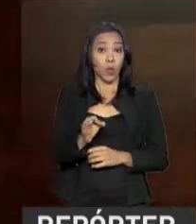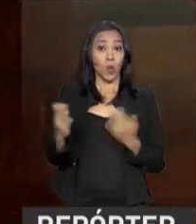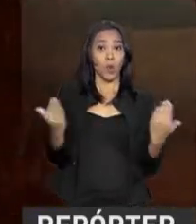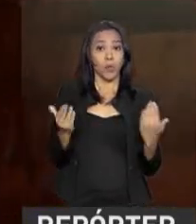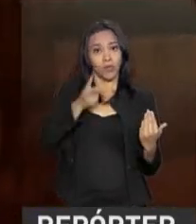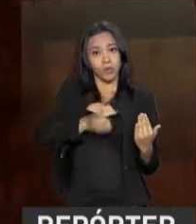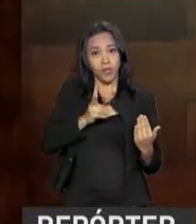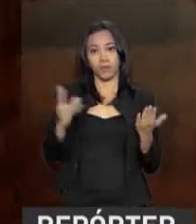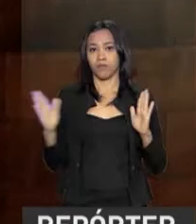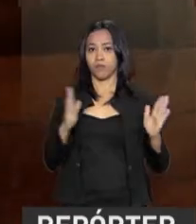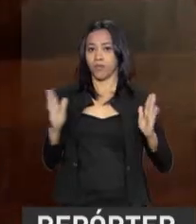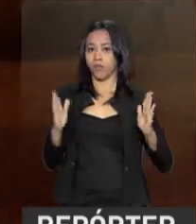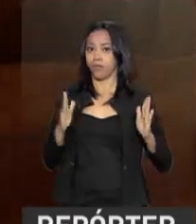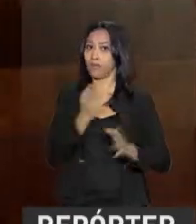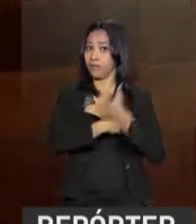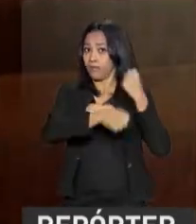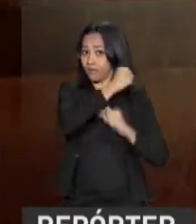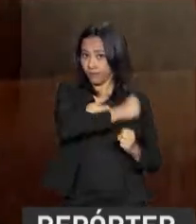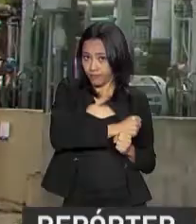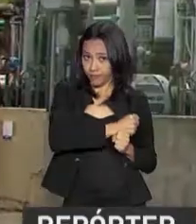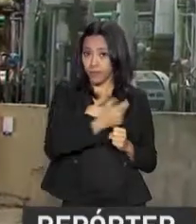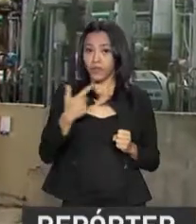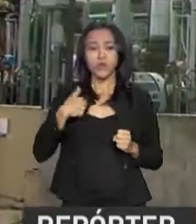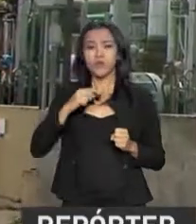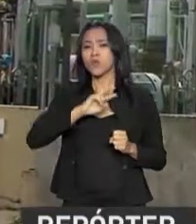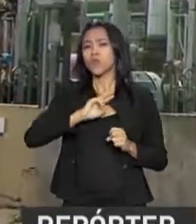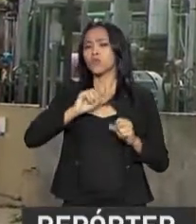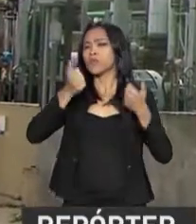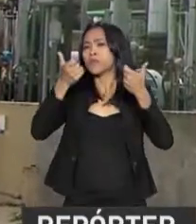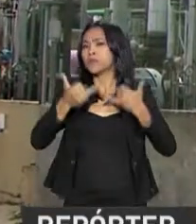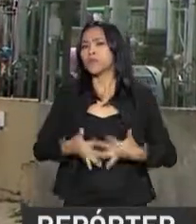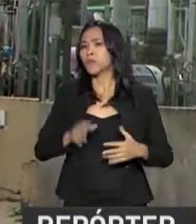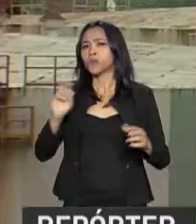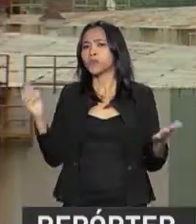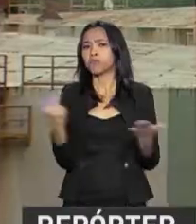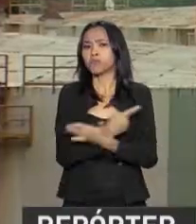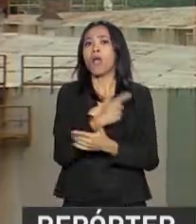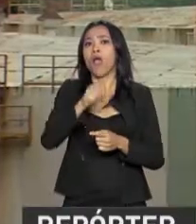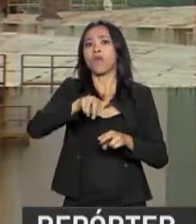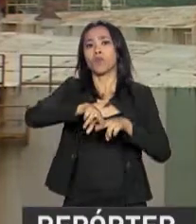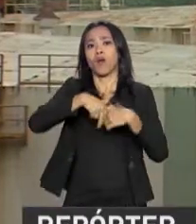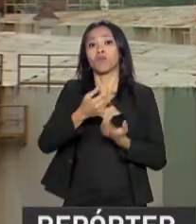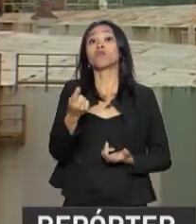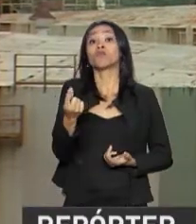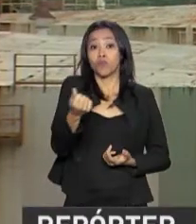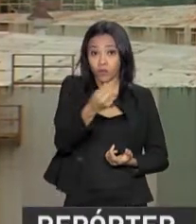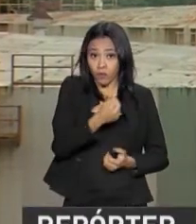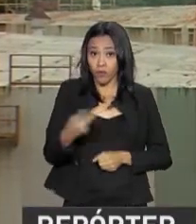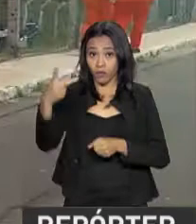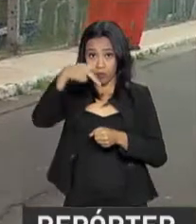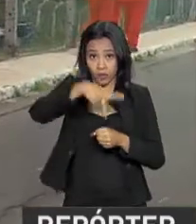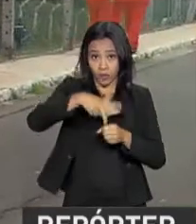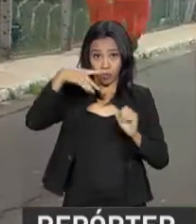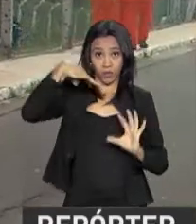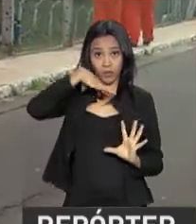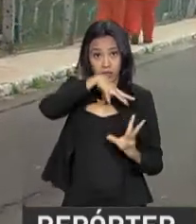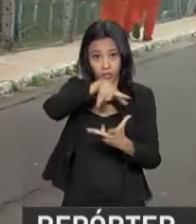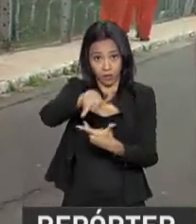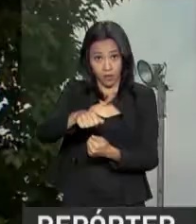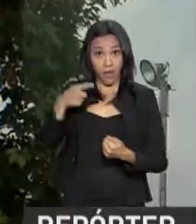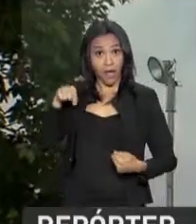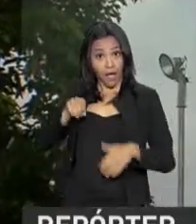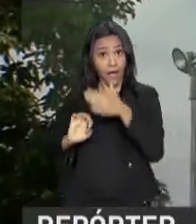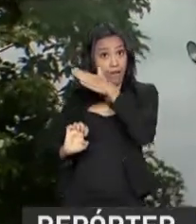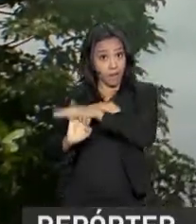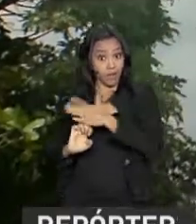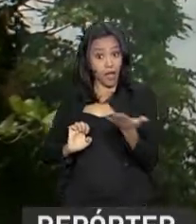de 2017. A principal explicação está no aumento do preço internacional do petróleo. A empresa está conseguindo se